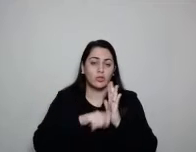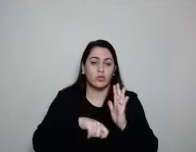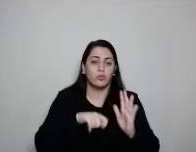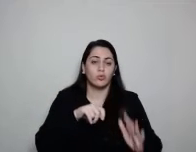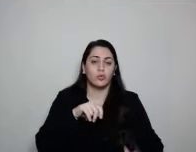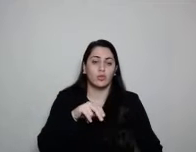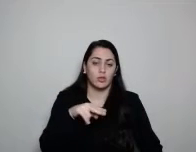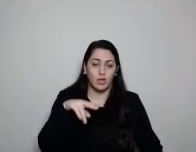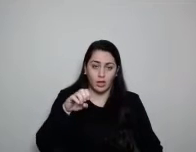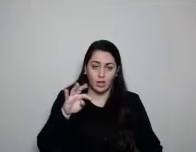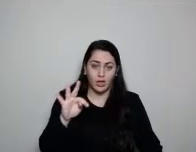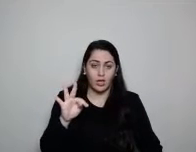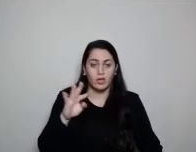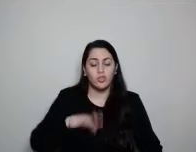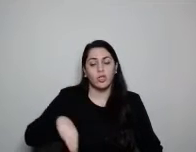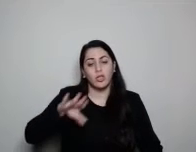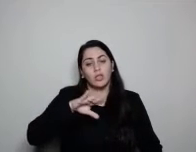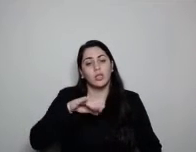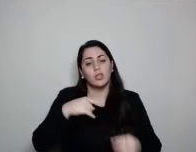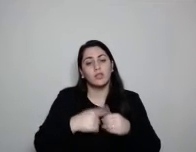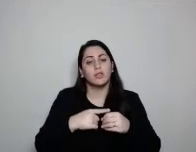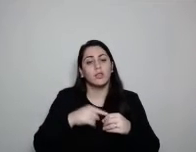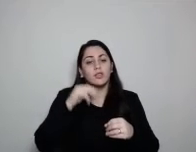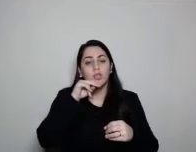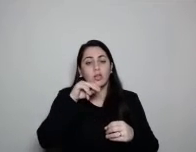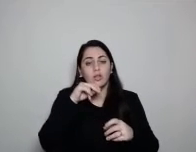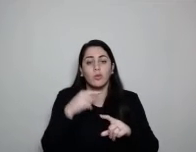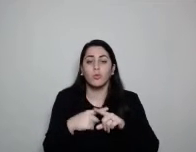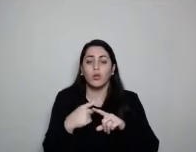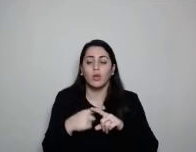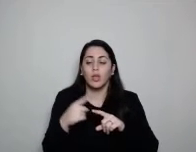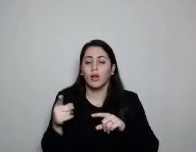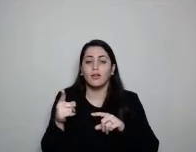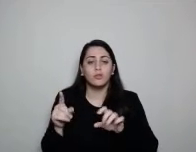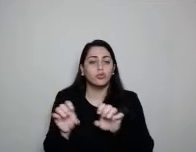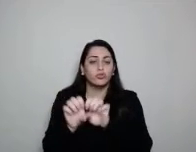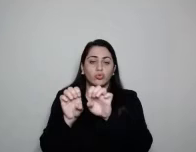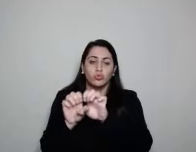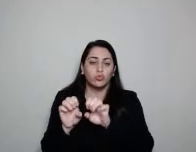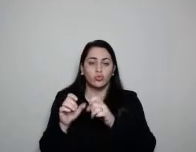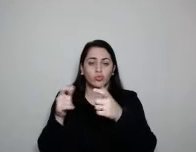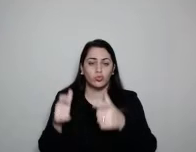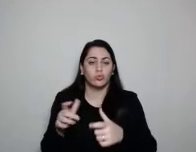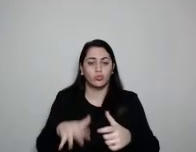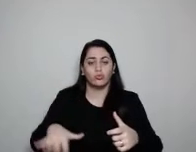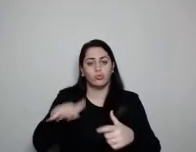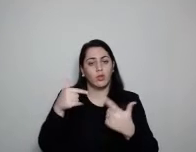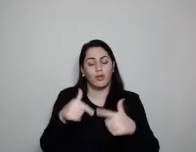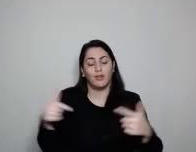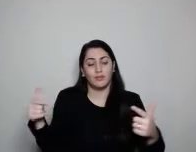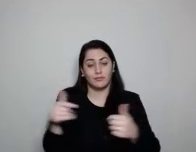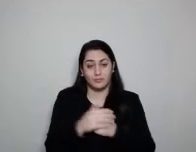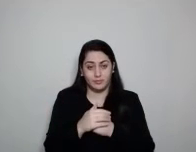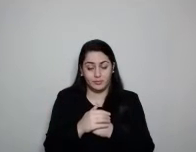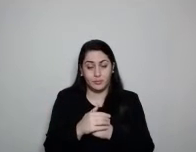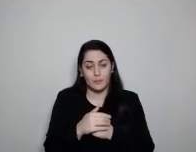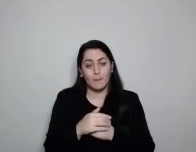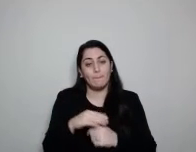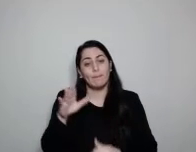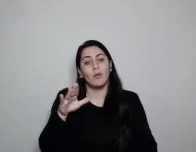nem poderia fazer porque ela não tinha infraestrutura o suficiente. Eu digo isso por quê? Porque, veja, uma região